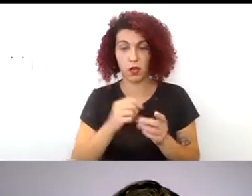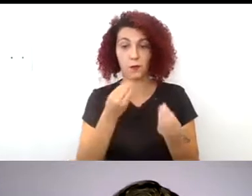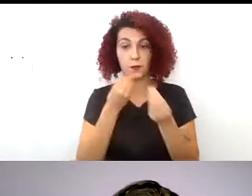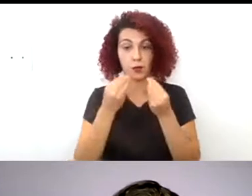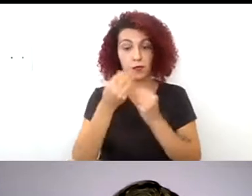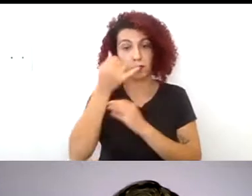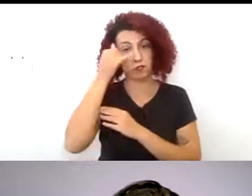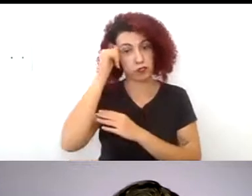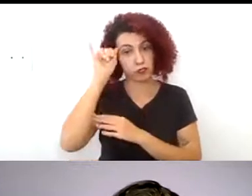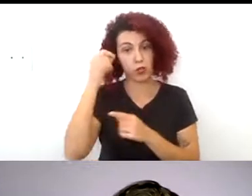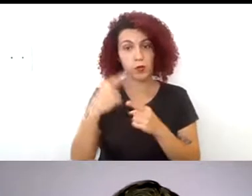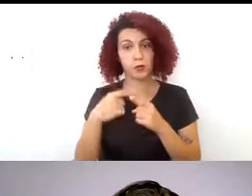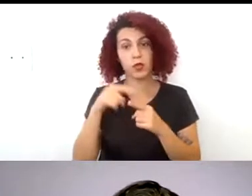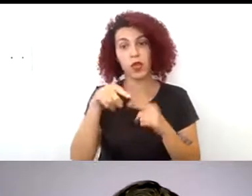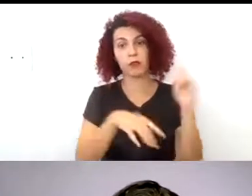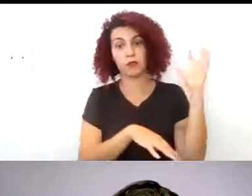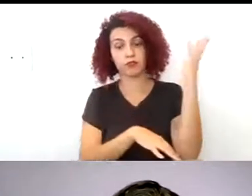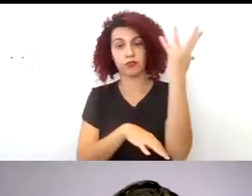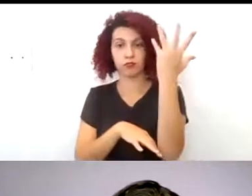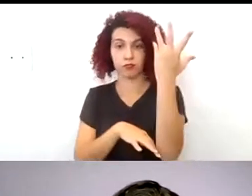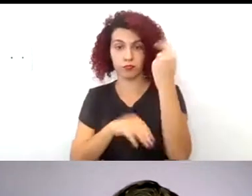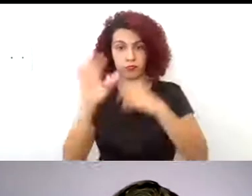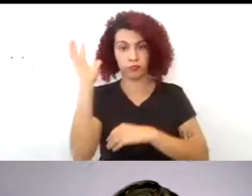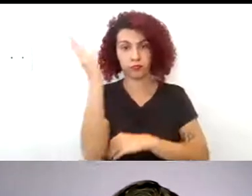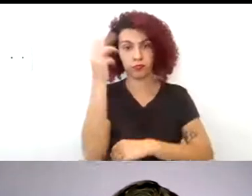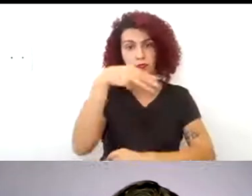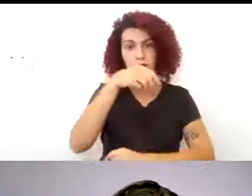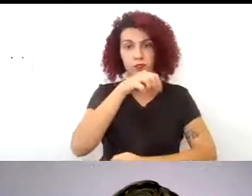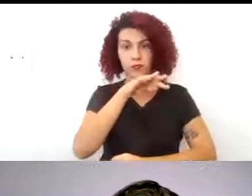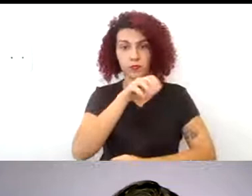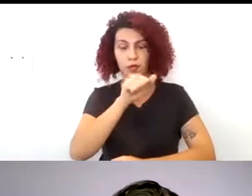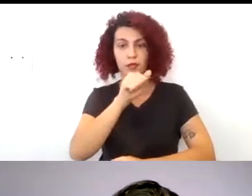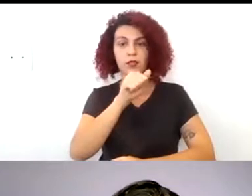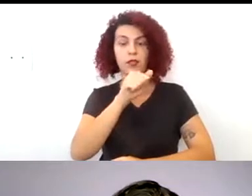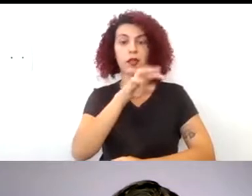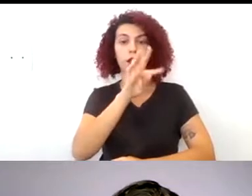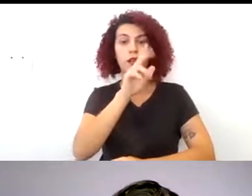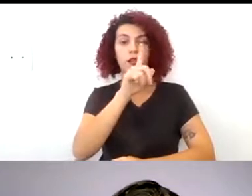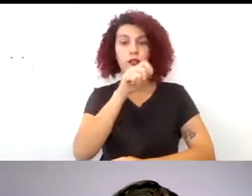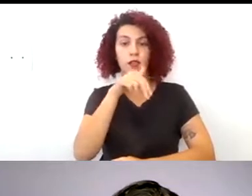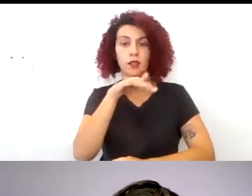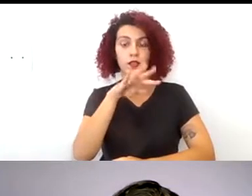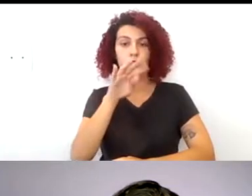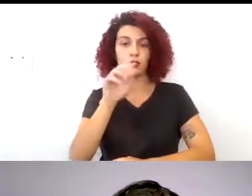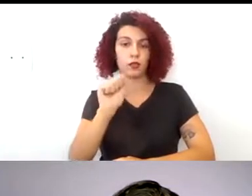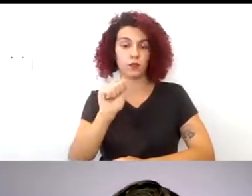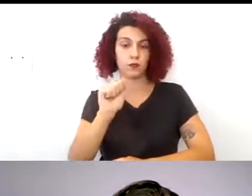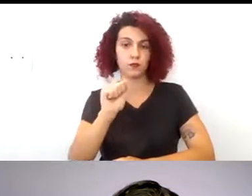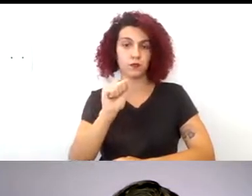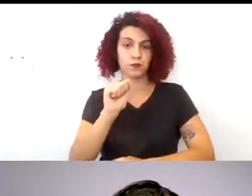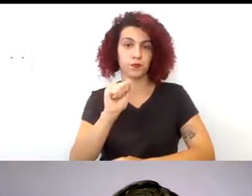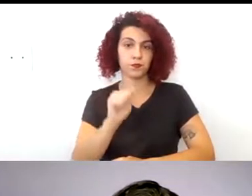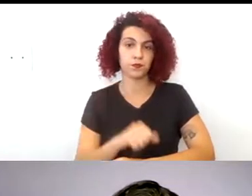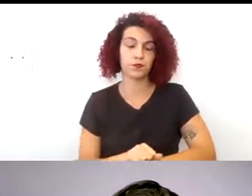porque aqui é Mata Atlântica ninguém sabe por quê que é que mata atlântica mas se você já ouviram a história lá da Chapada Diamantina dizer que ele só quer um grande mar